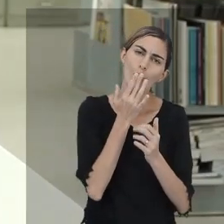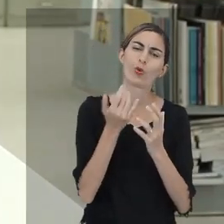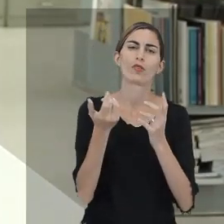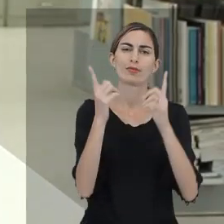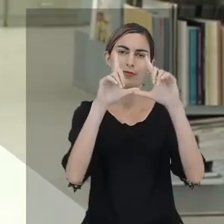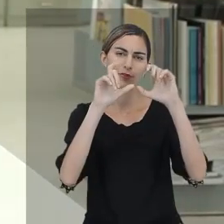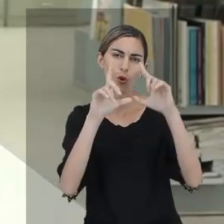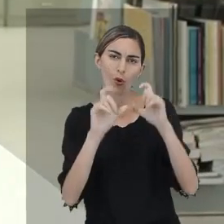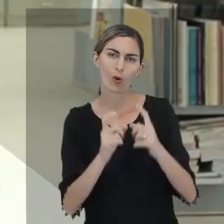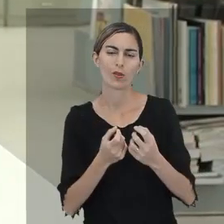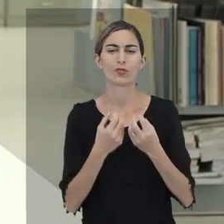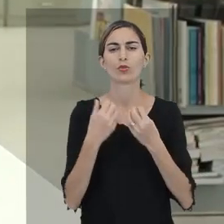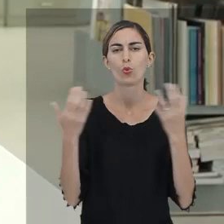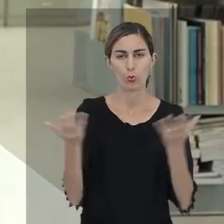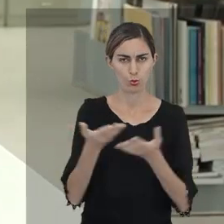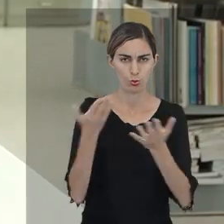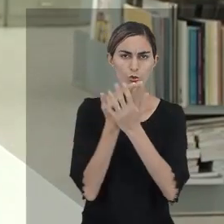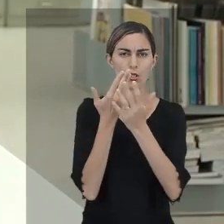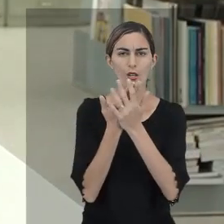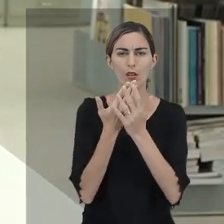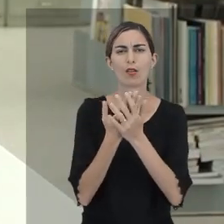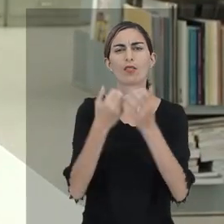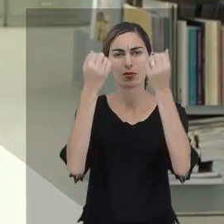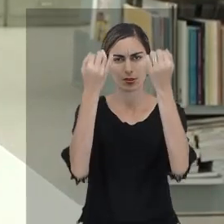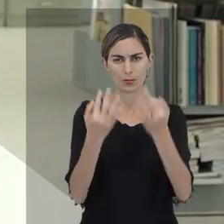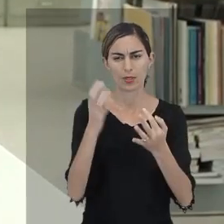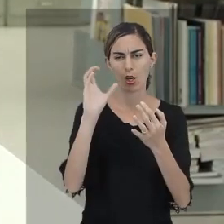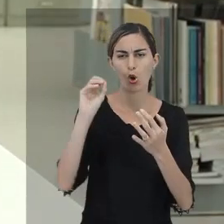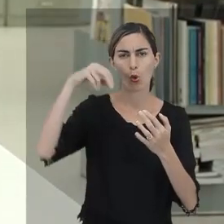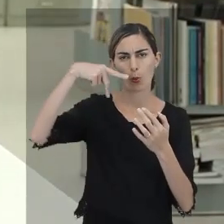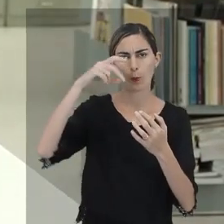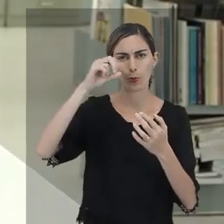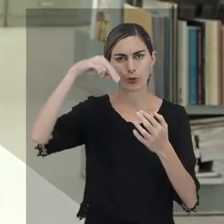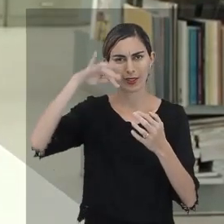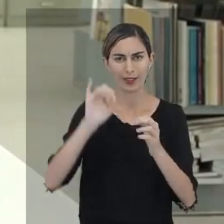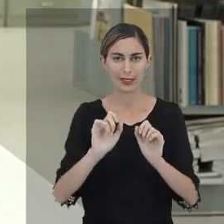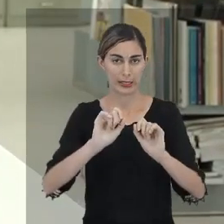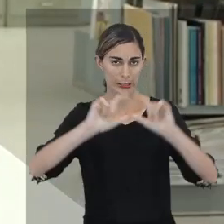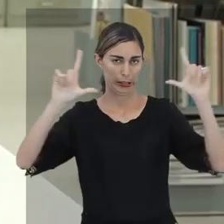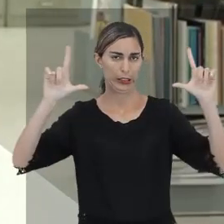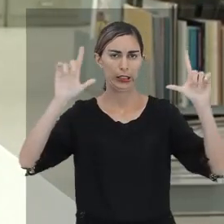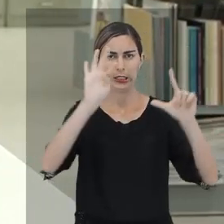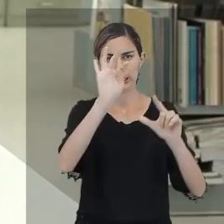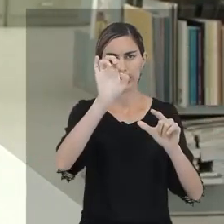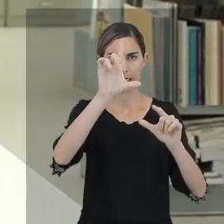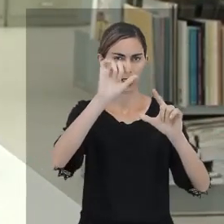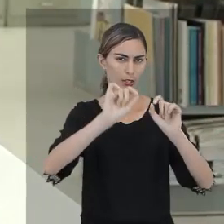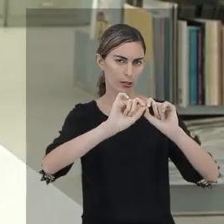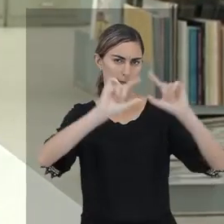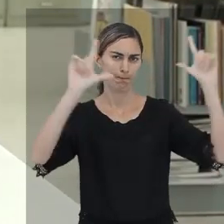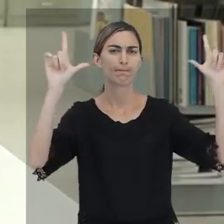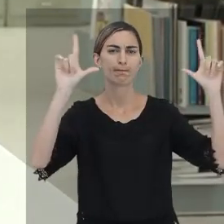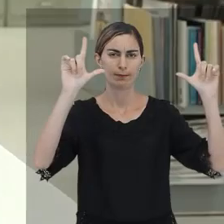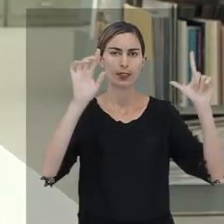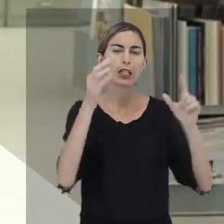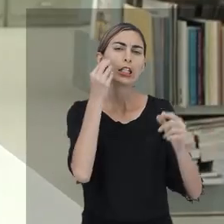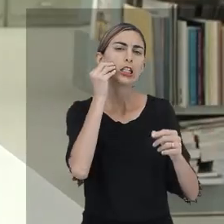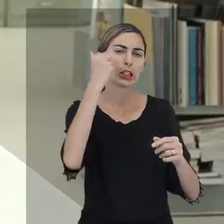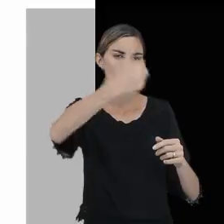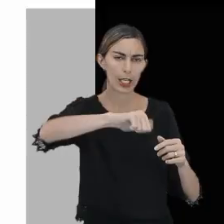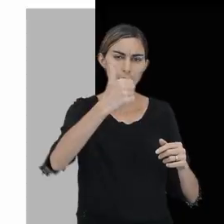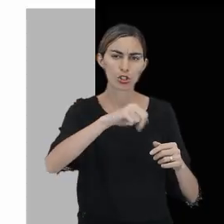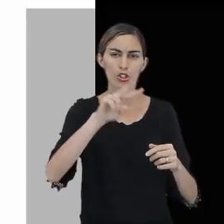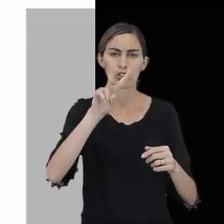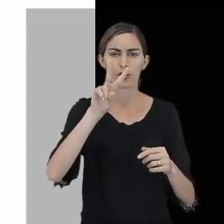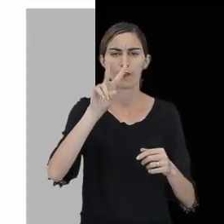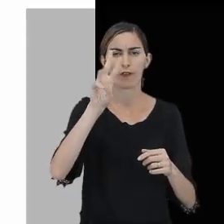imagens e nessa hora de falar sobre esses componentes é que esses componentes de tela que são os teste viewed